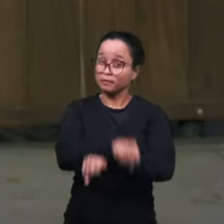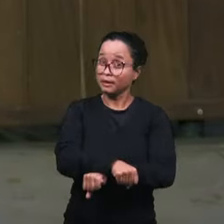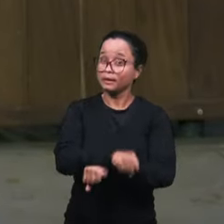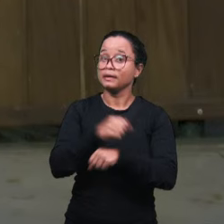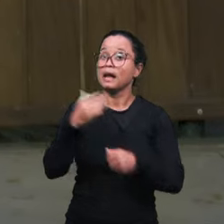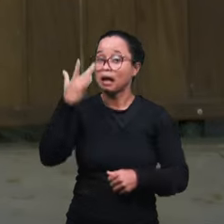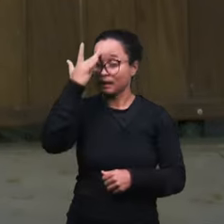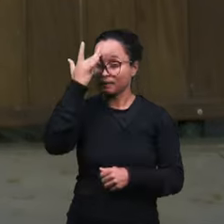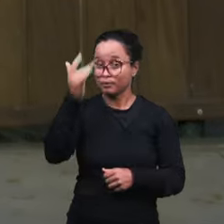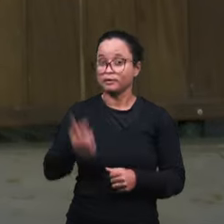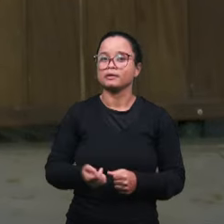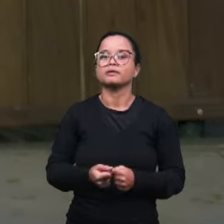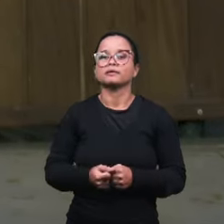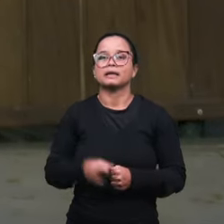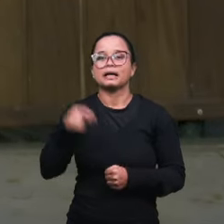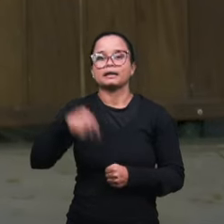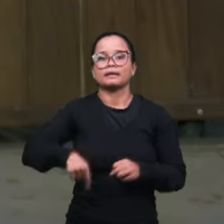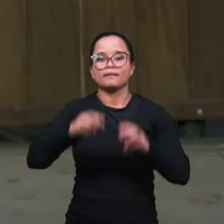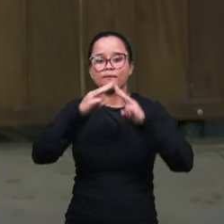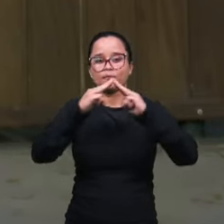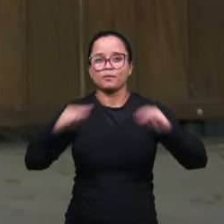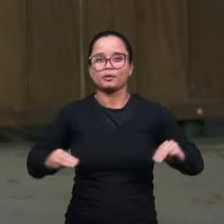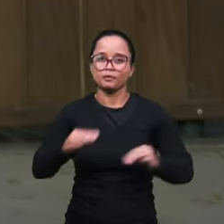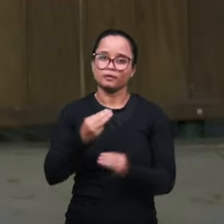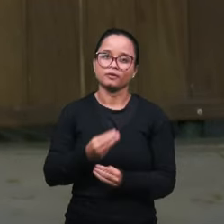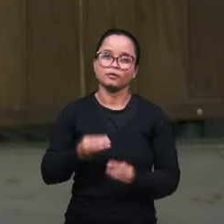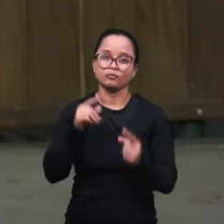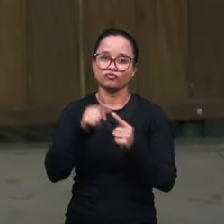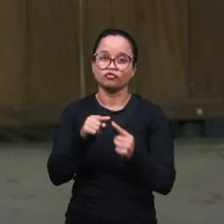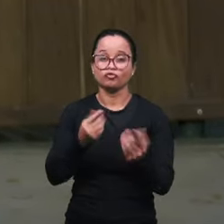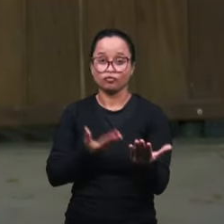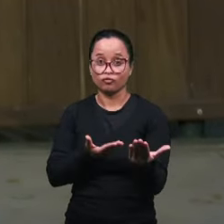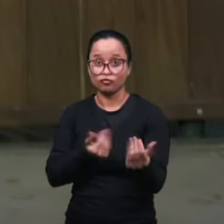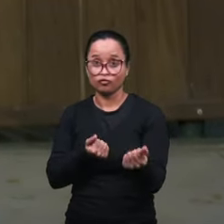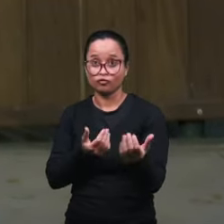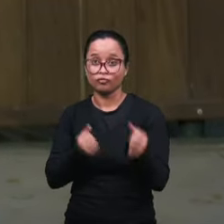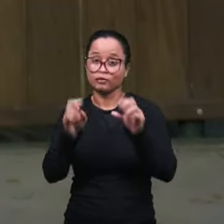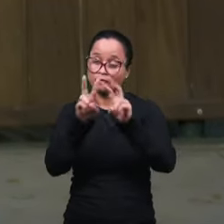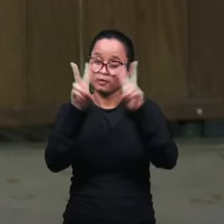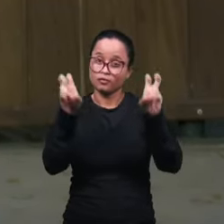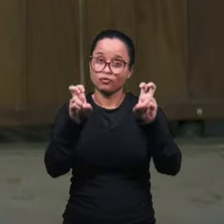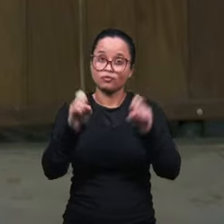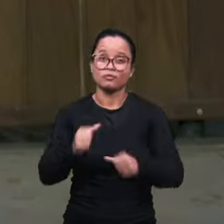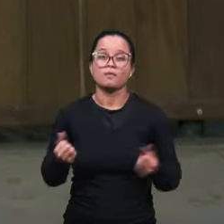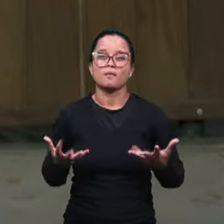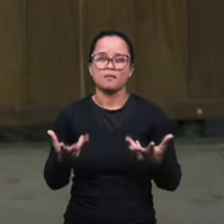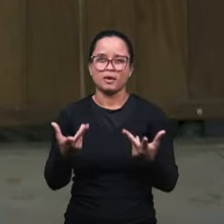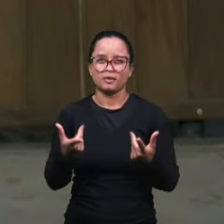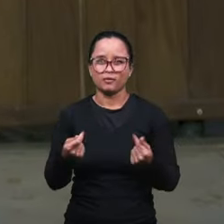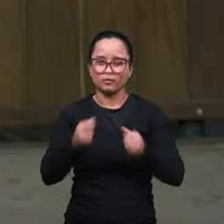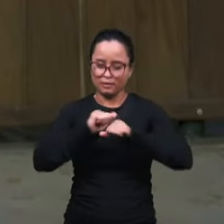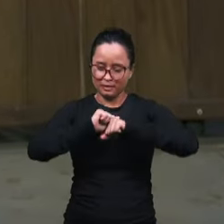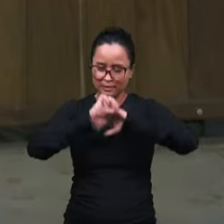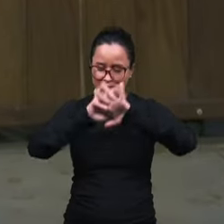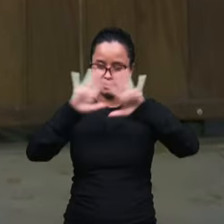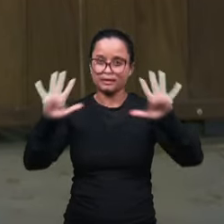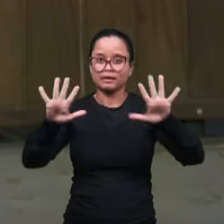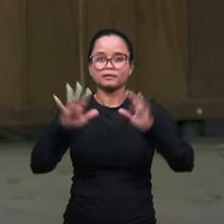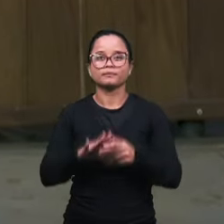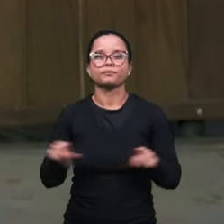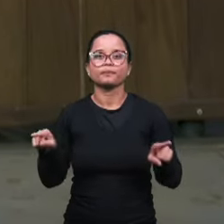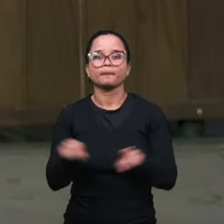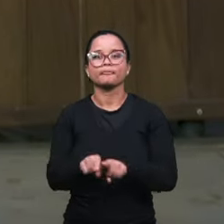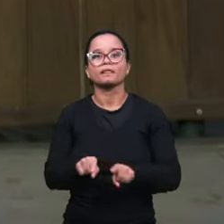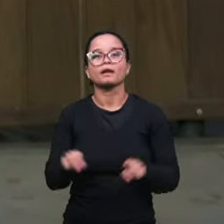também do seminário aqui no Manaim para jovens. Vai ser assuntos assim maravilhosos, esclarecedores, inclusive sobre